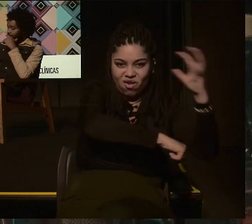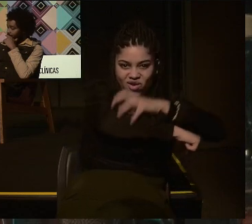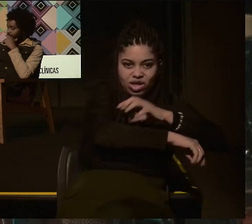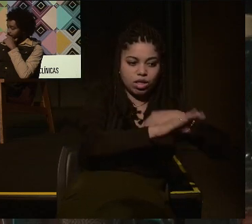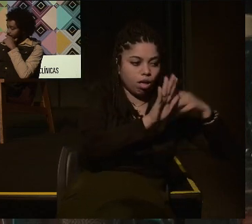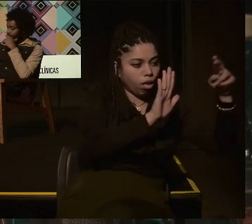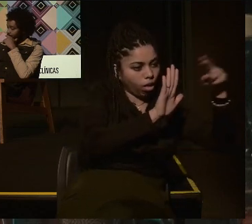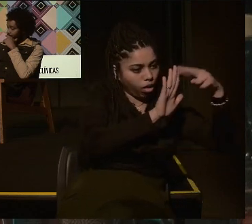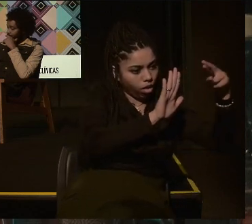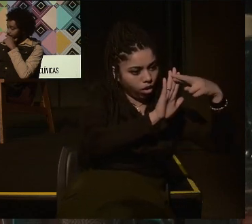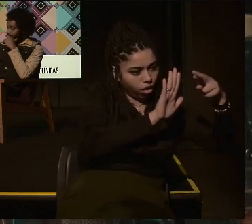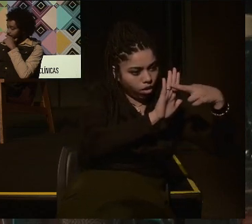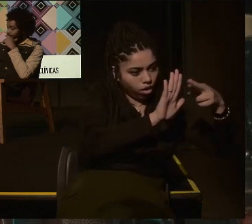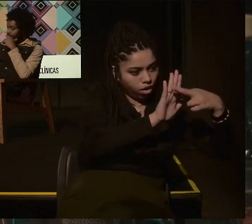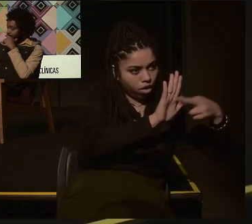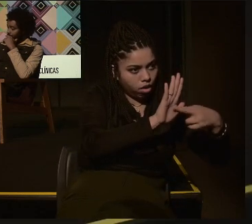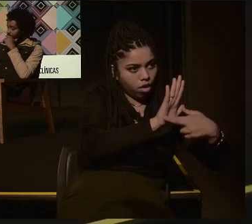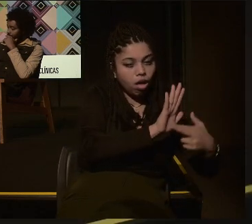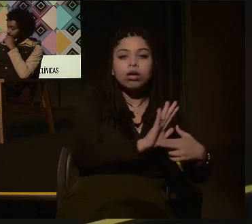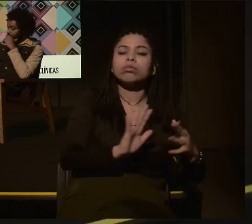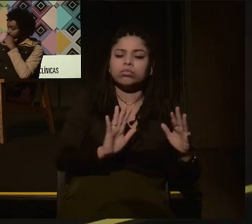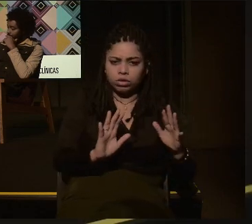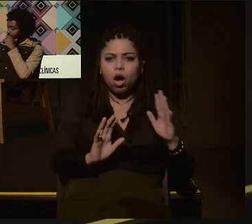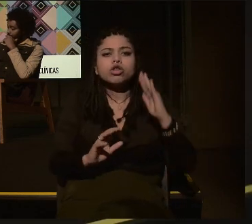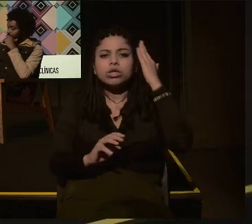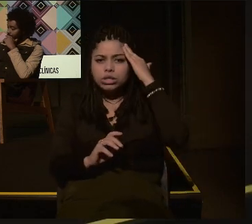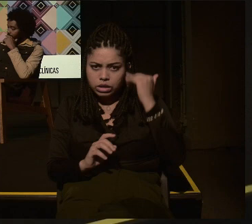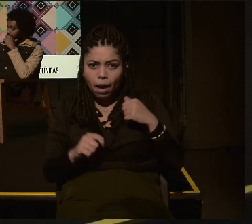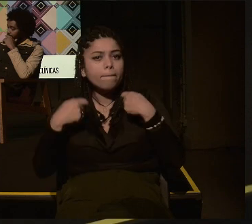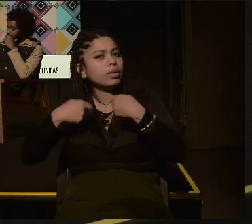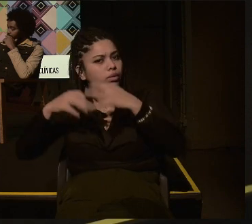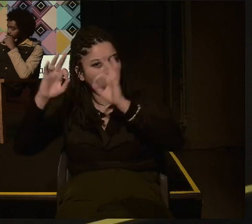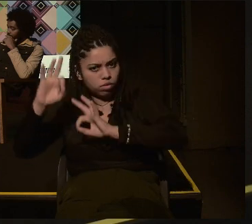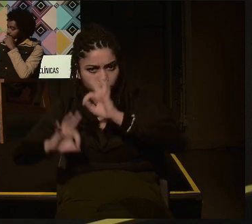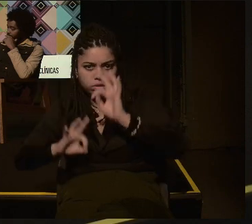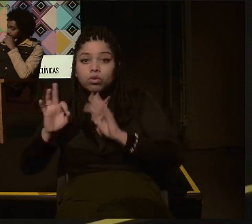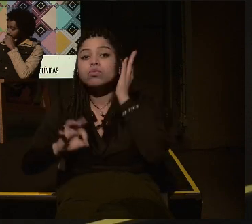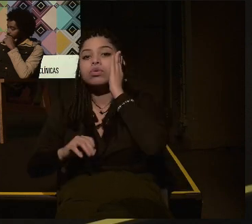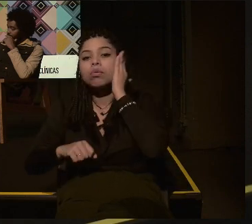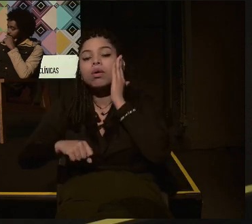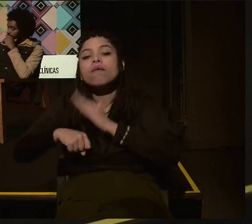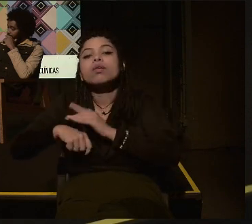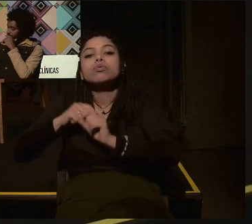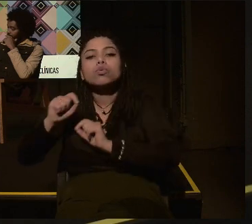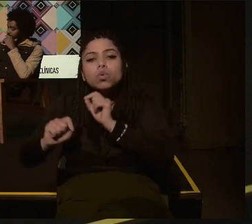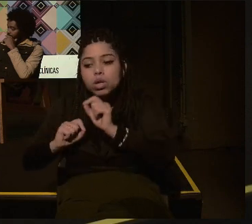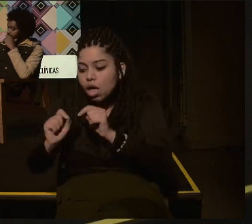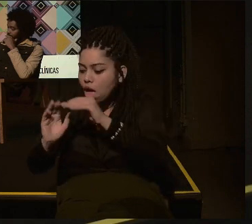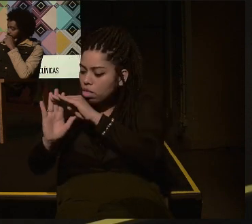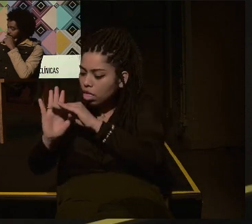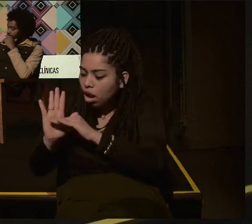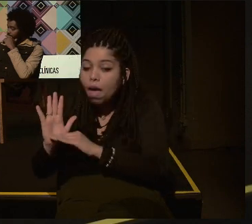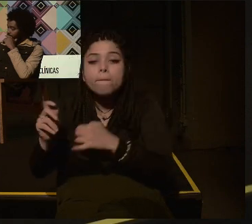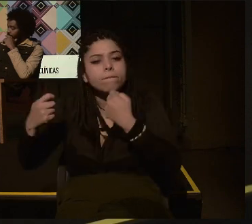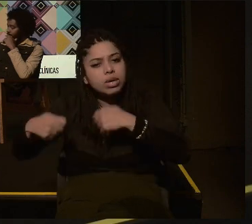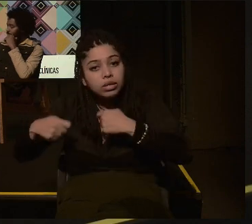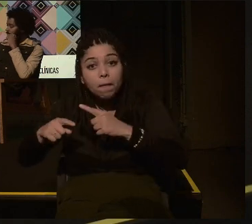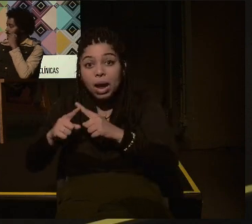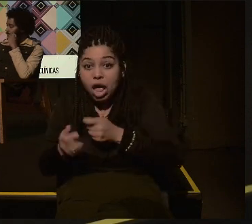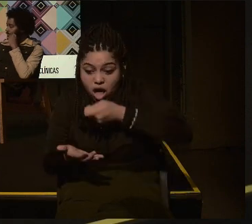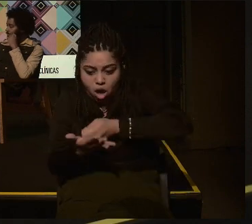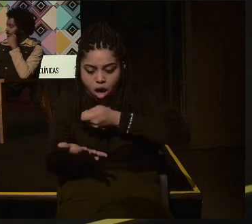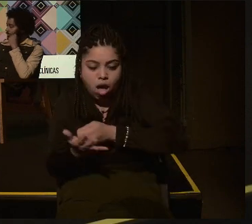Embora é importante saber o que estamos fazendo. Mas que vai se dar numa